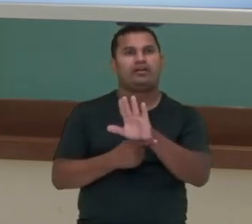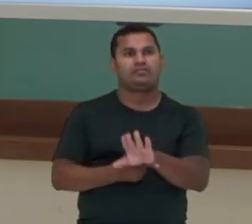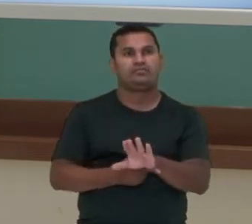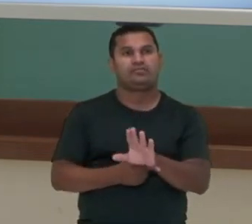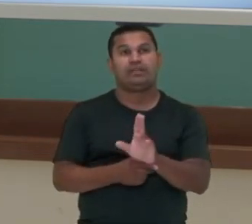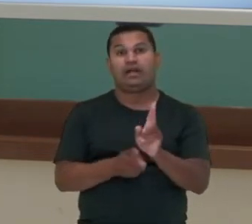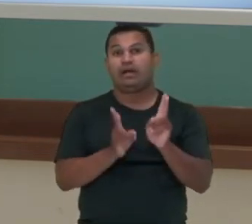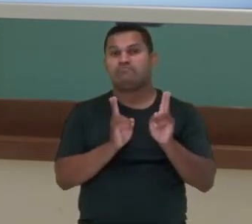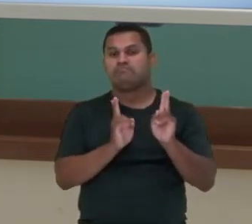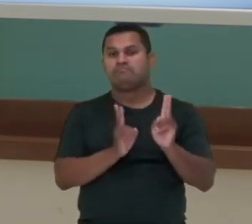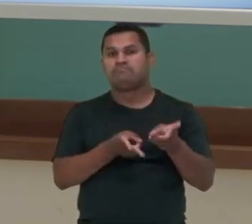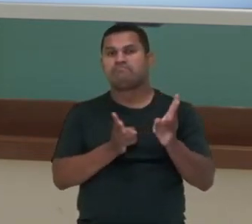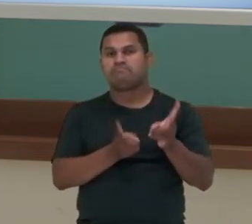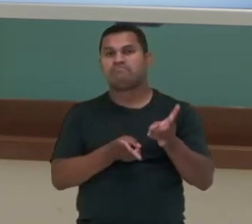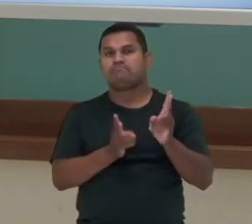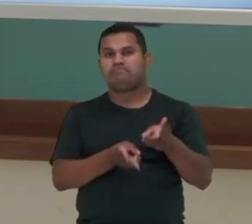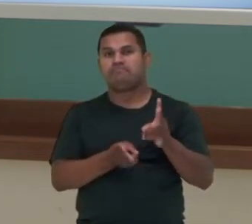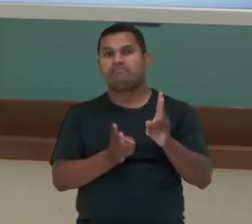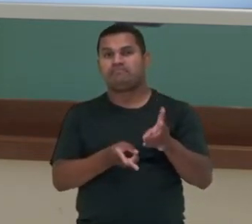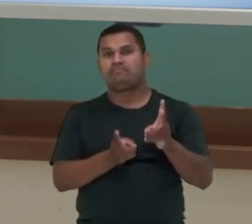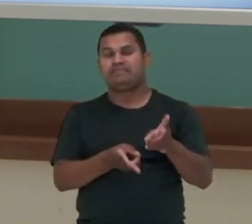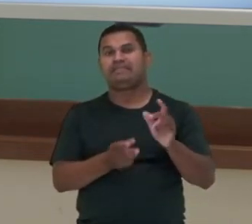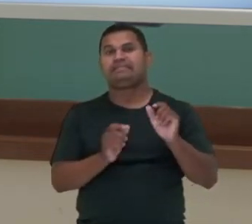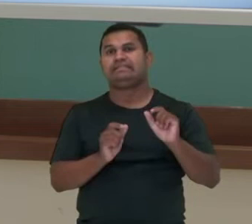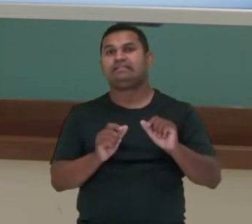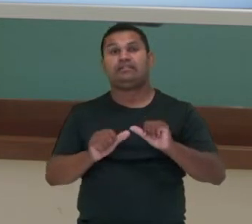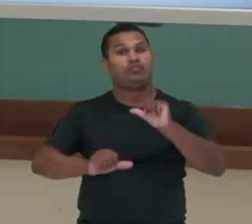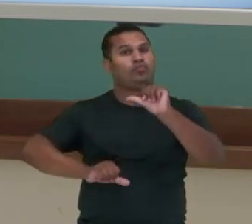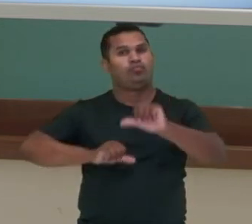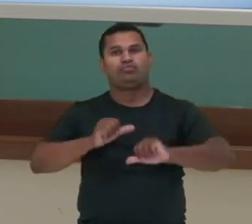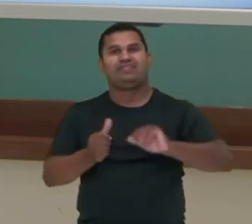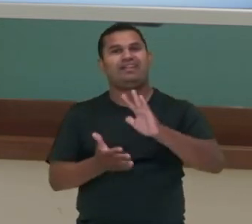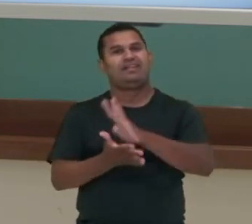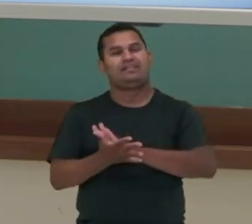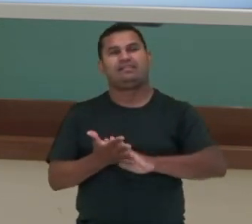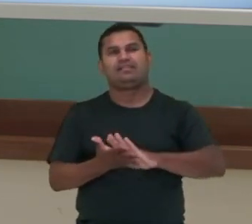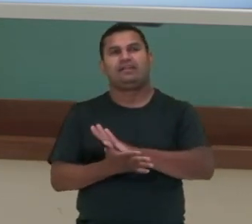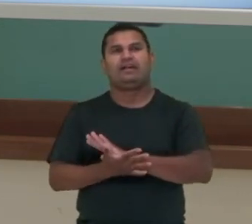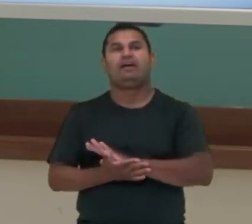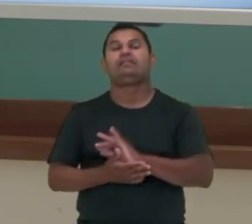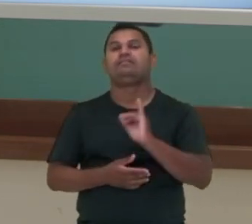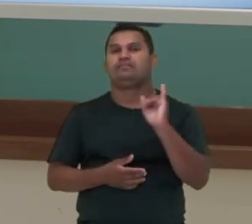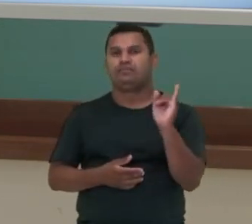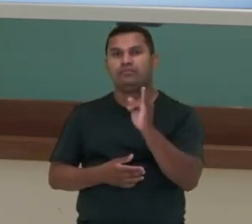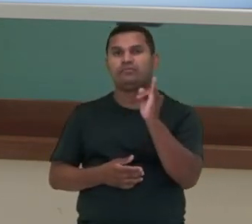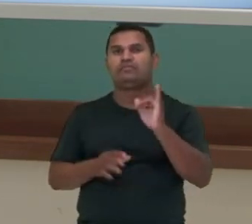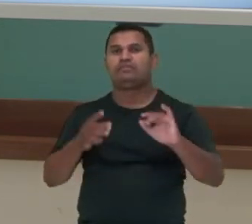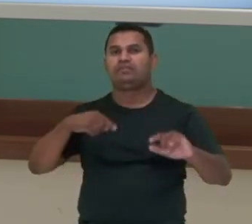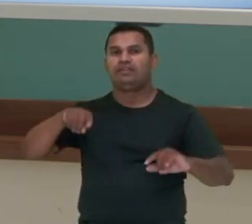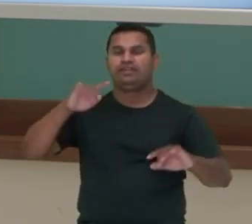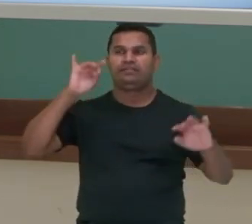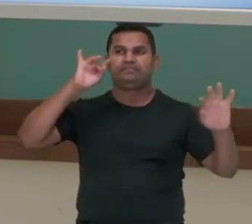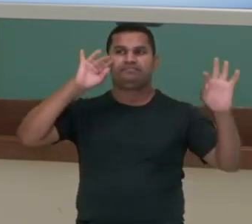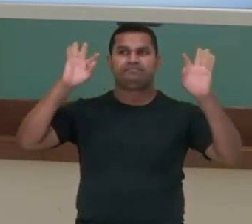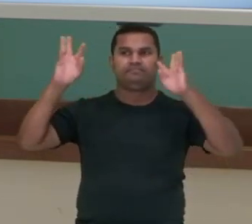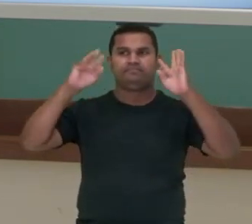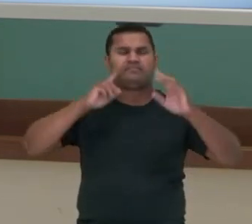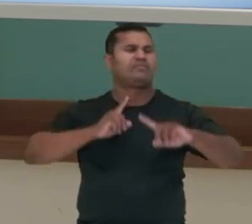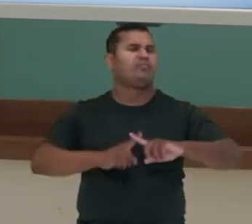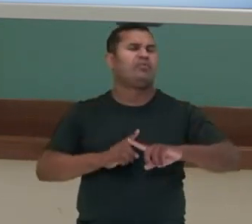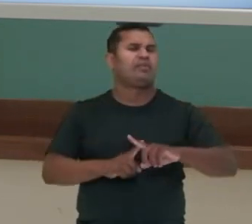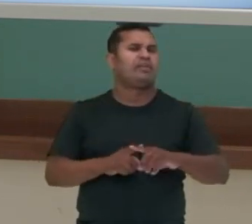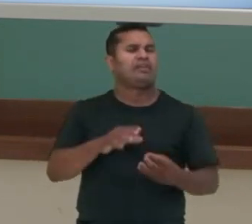planeta. Então, bem importante refletir, né, sobre o porquê das reservas. Por que são criadas, professor,